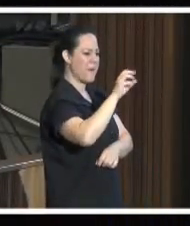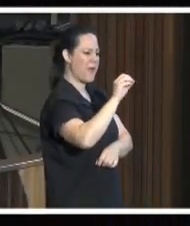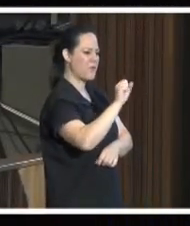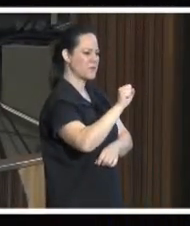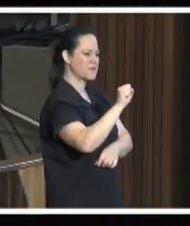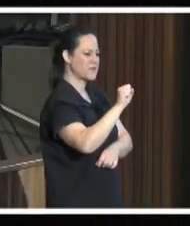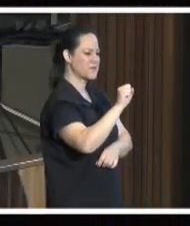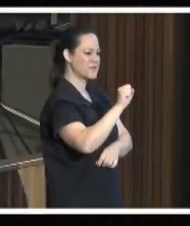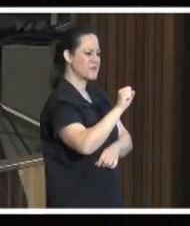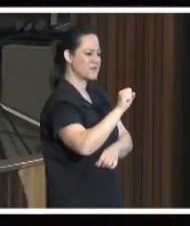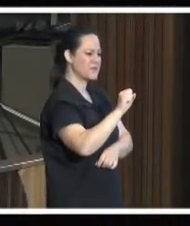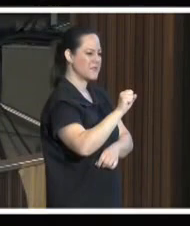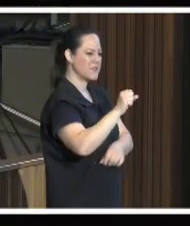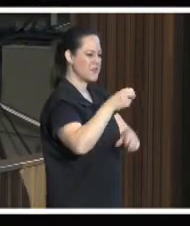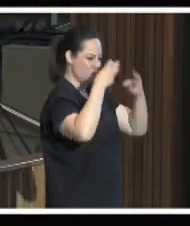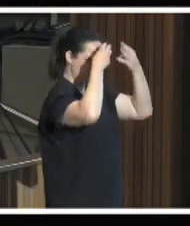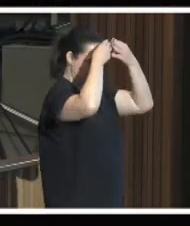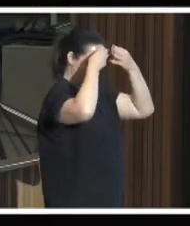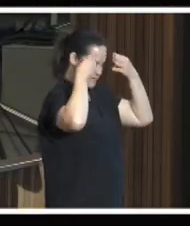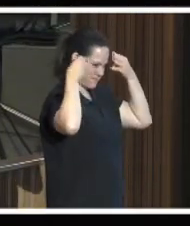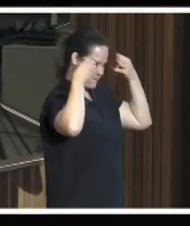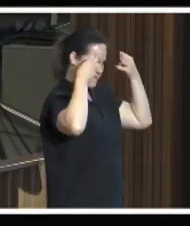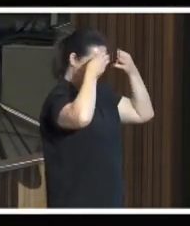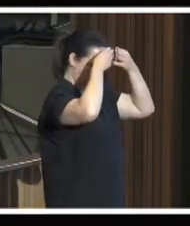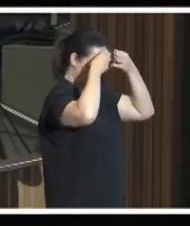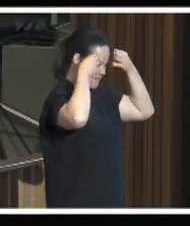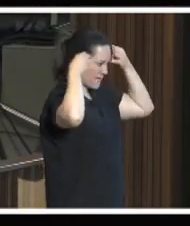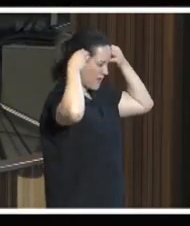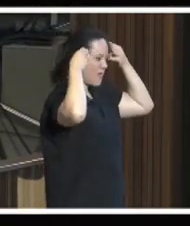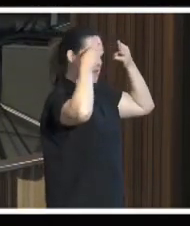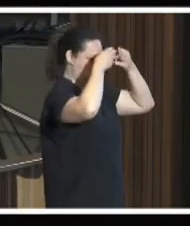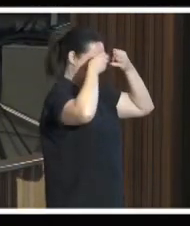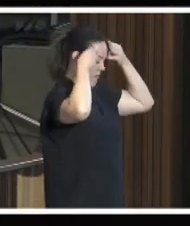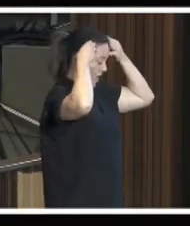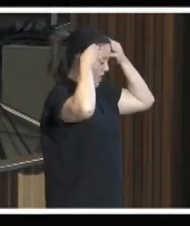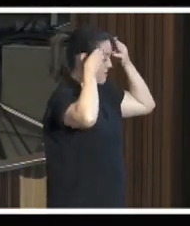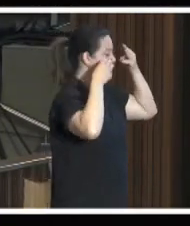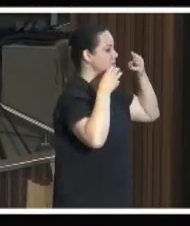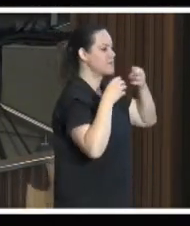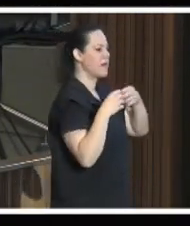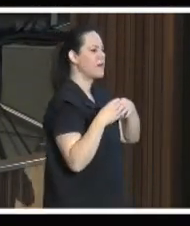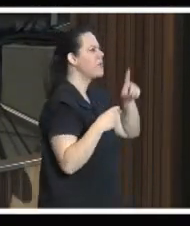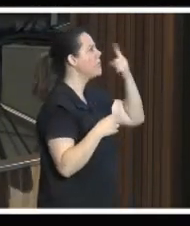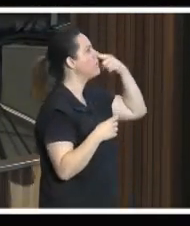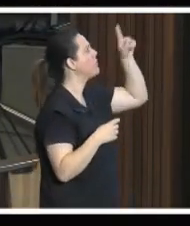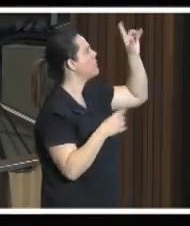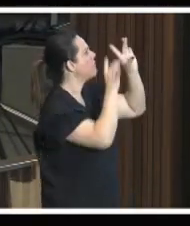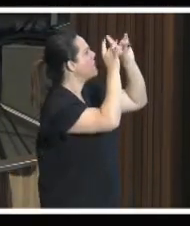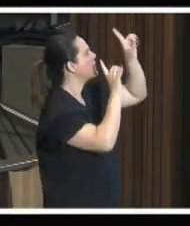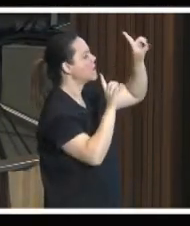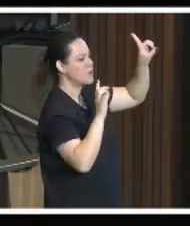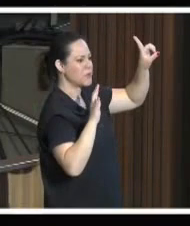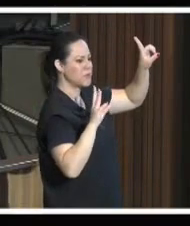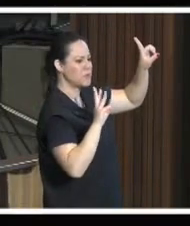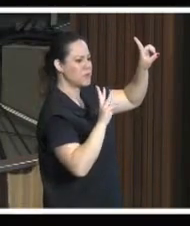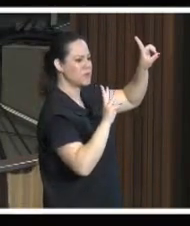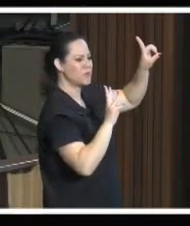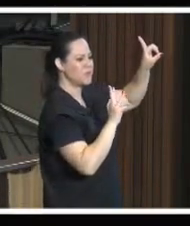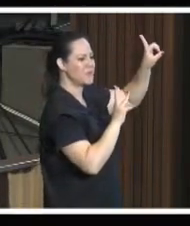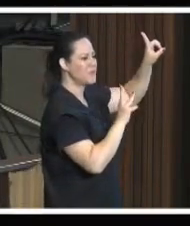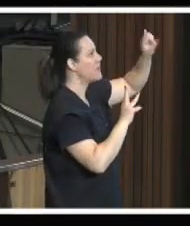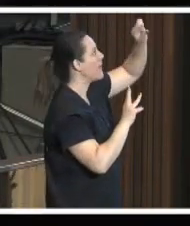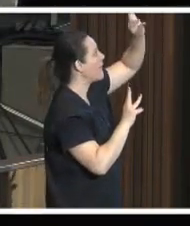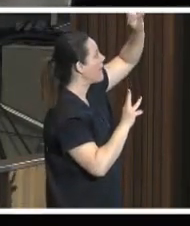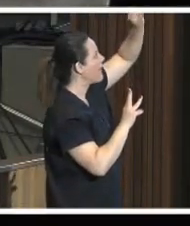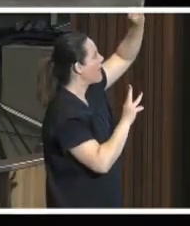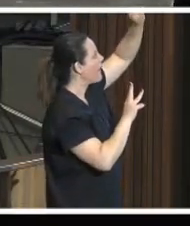menino Jesus, não é isso mesmo? E os magos vieram de longe, muito provavelmente, conforme os